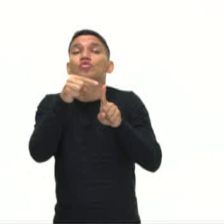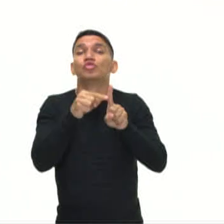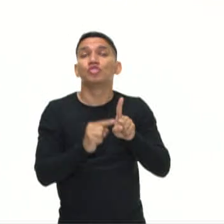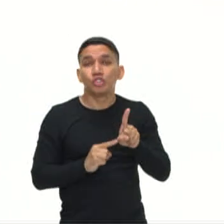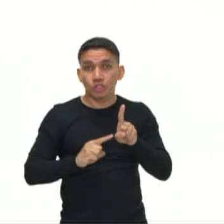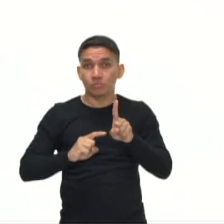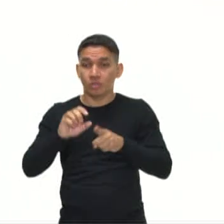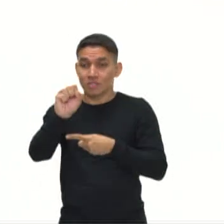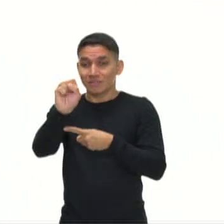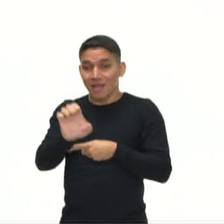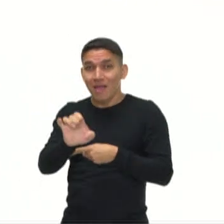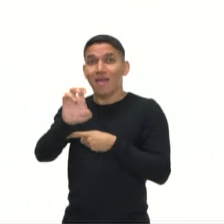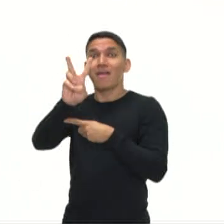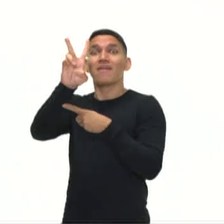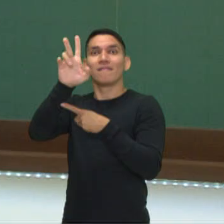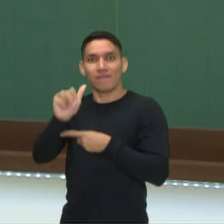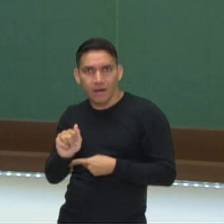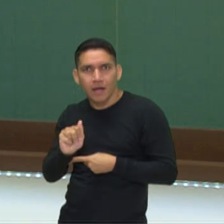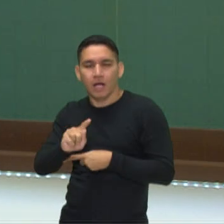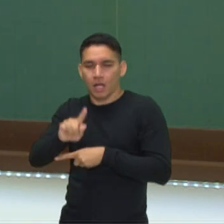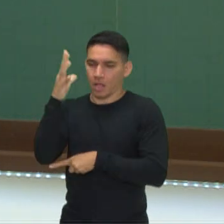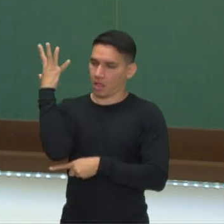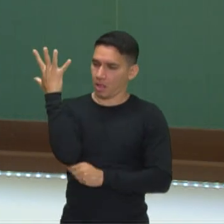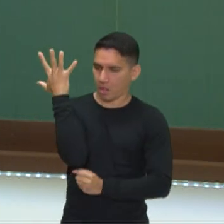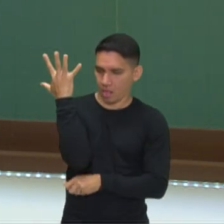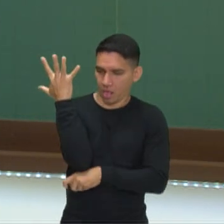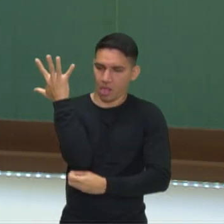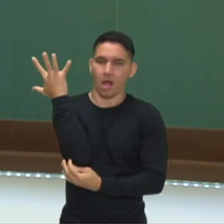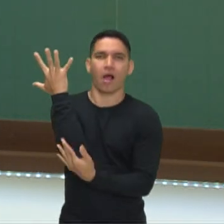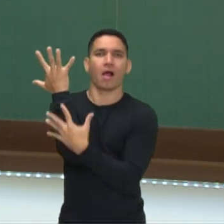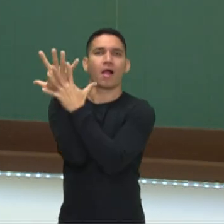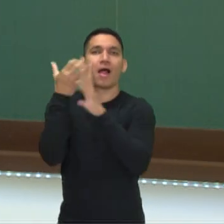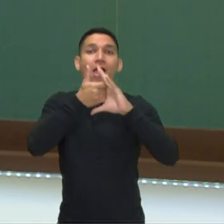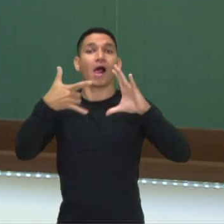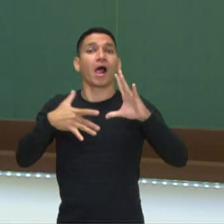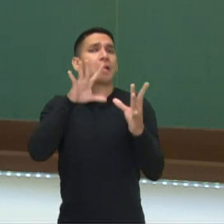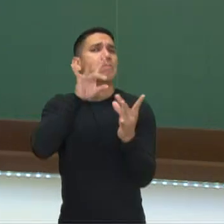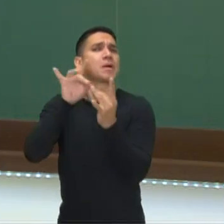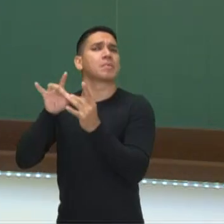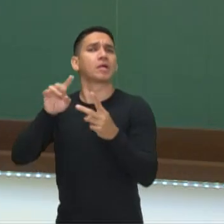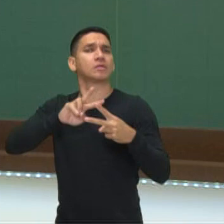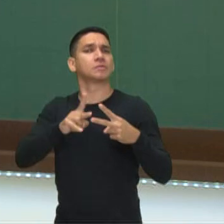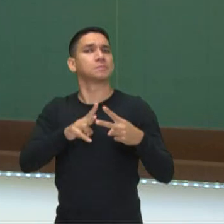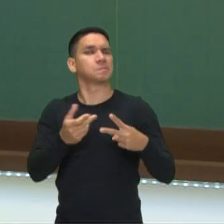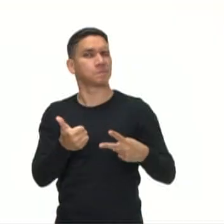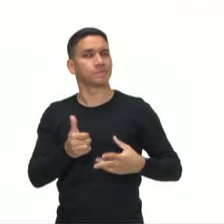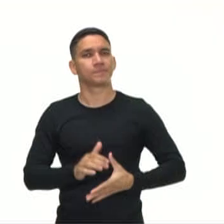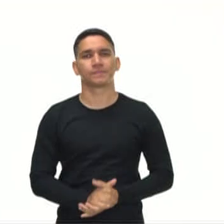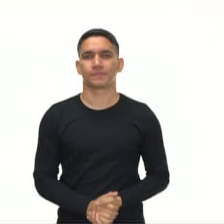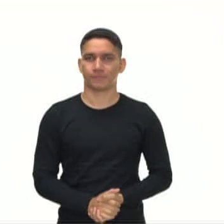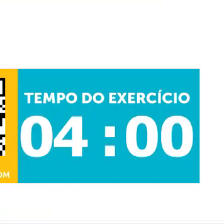esses vasos transportam e uma característica específica de cada tecido. Vamos lá?